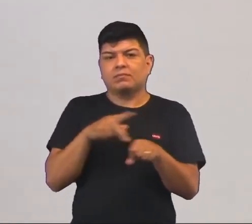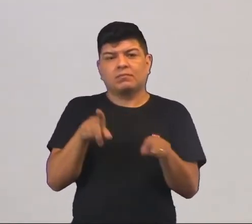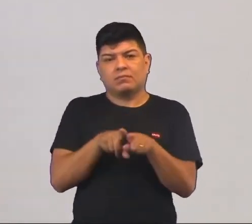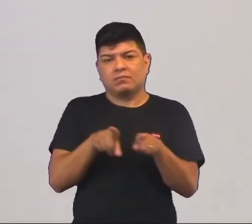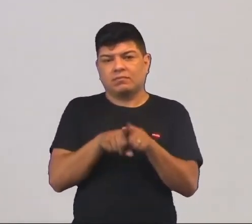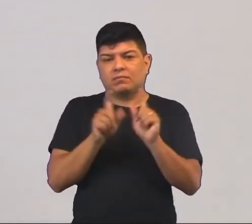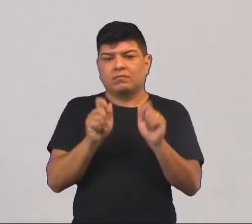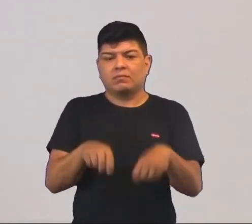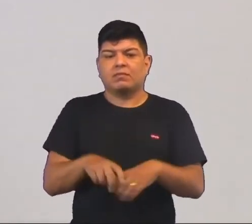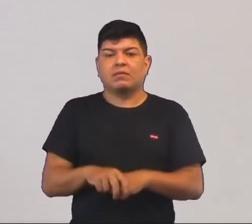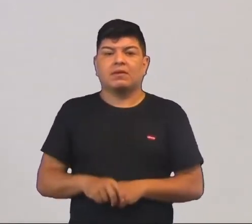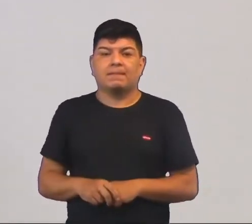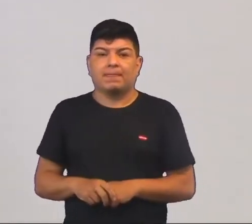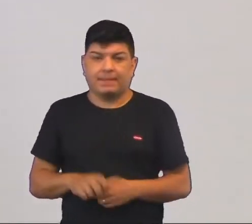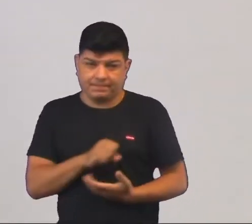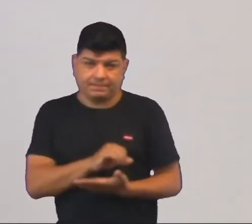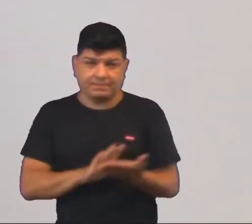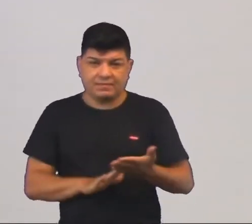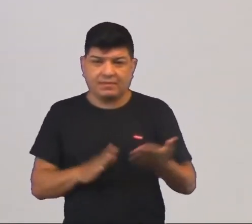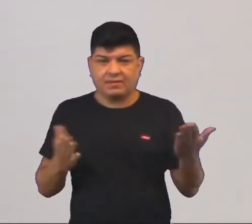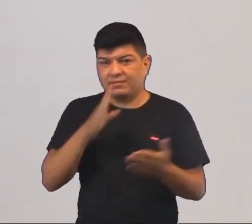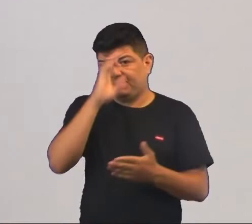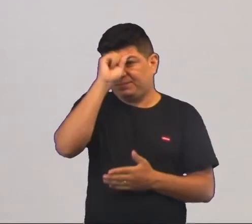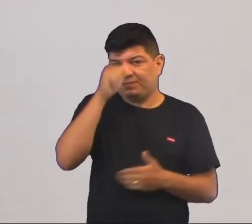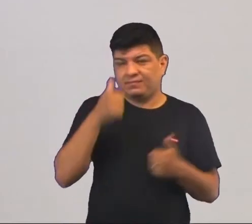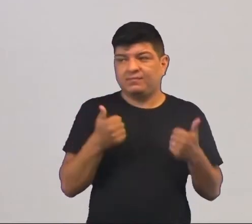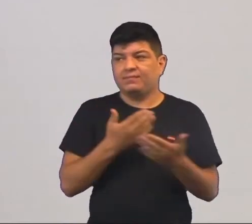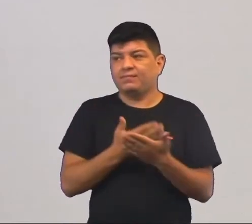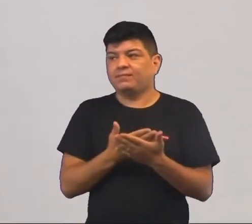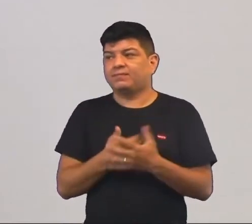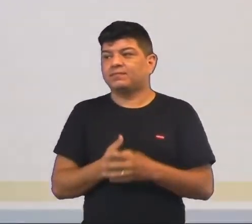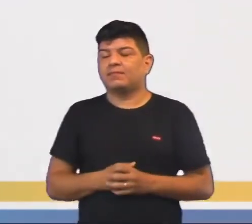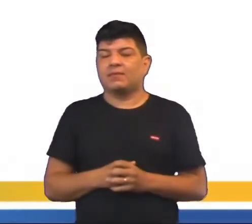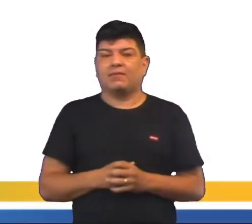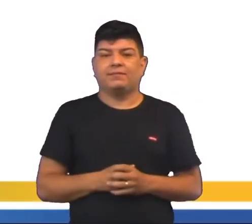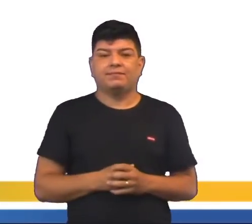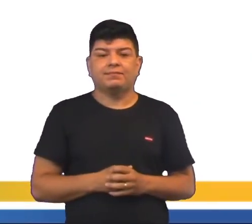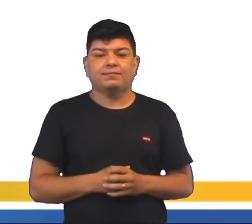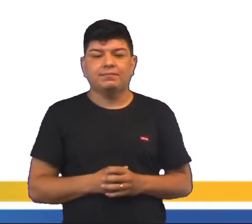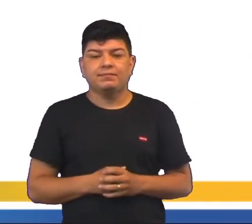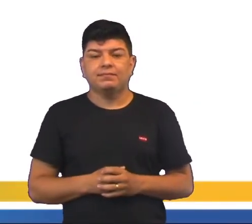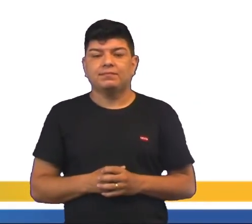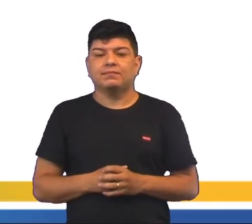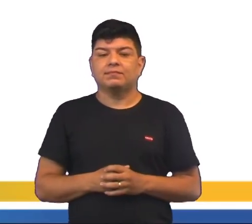consumidores possíveis. Vamos exercitar o que nós aprendemos na aula de hoje.